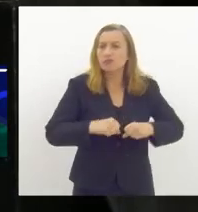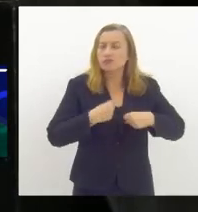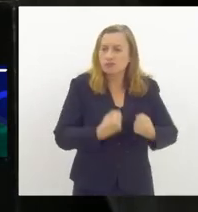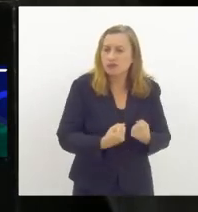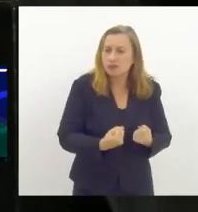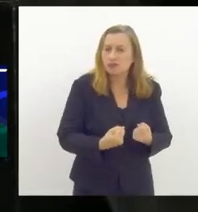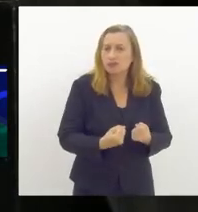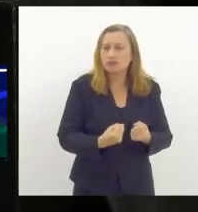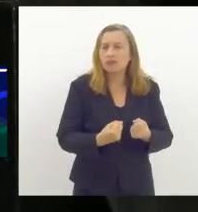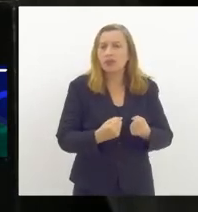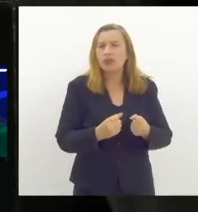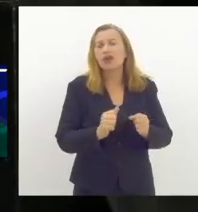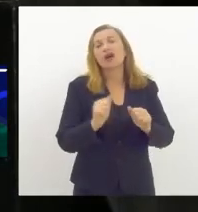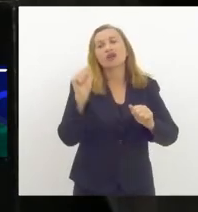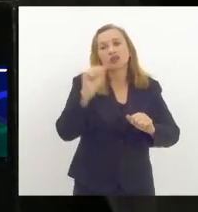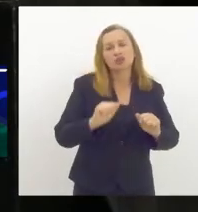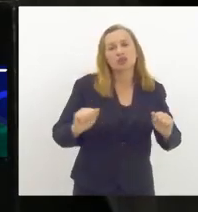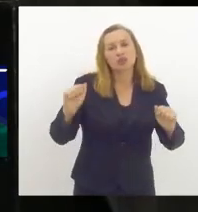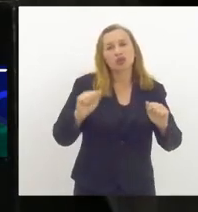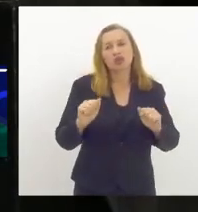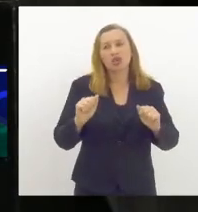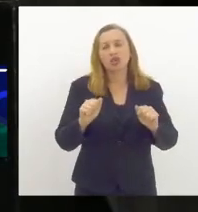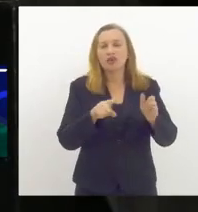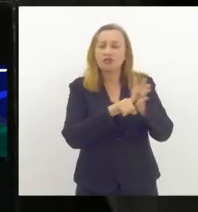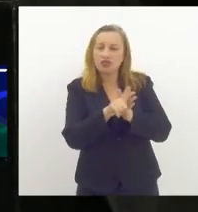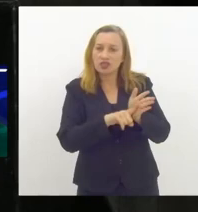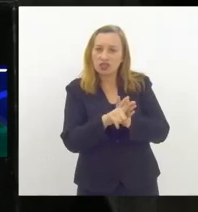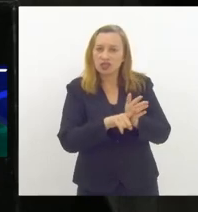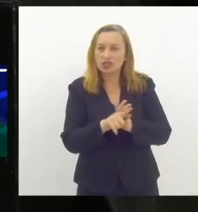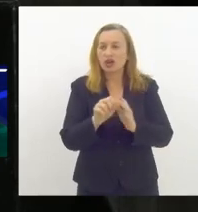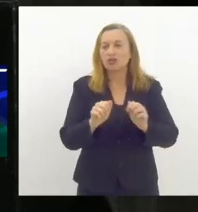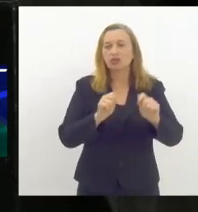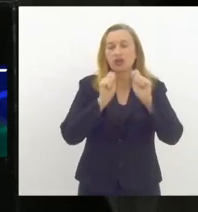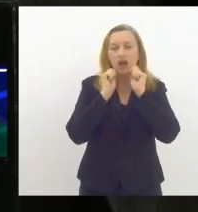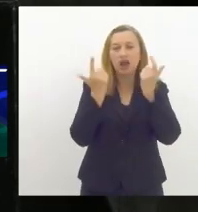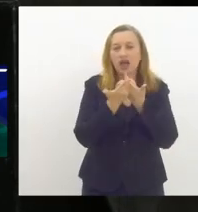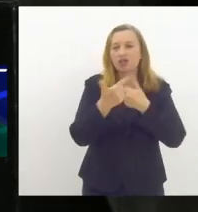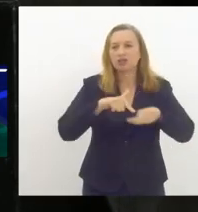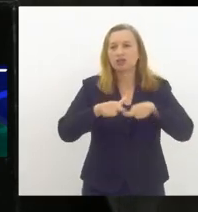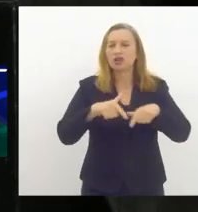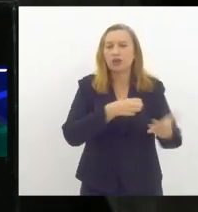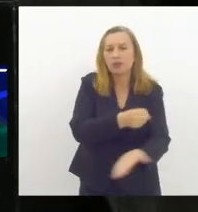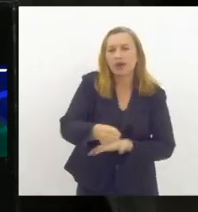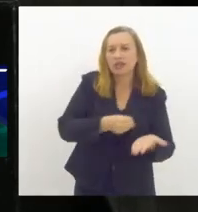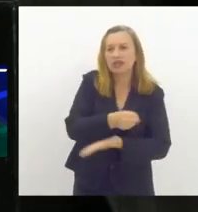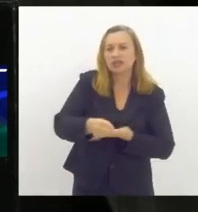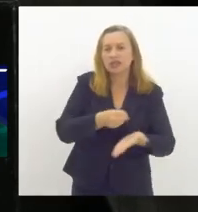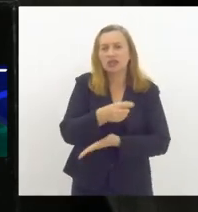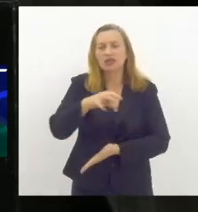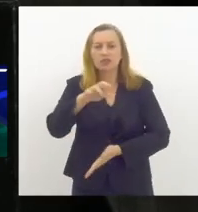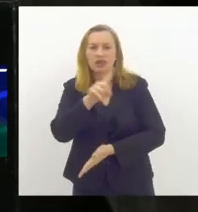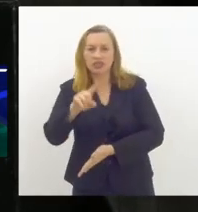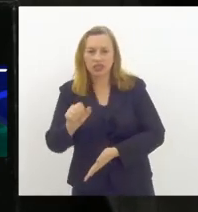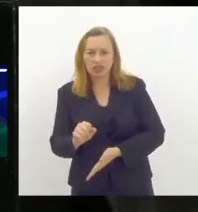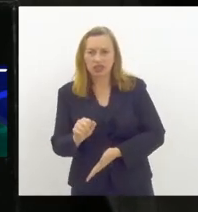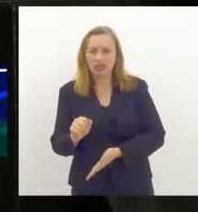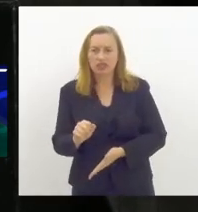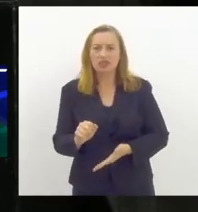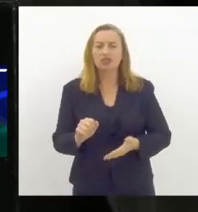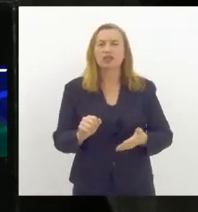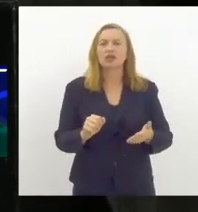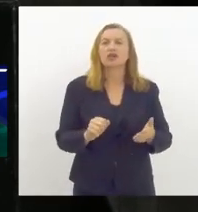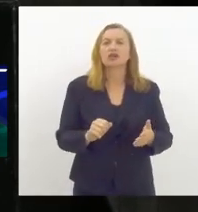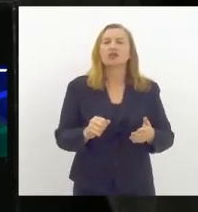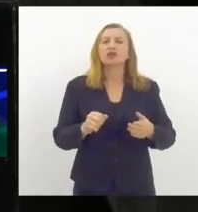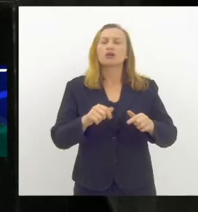esforços da assessoria fiscal da alerj e para poder produzir um trabalho baseado na chamada Matriz insumo-produto que é Um